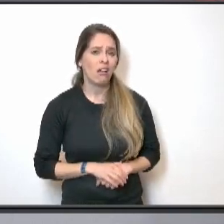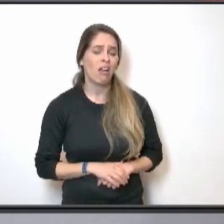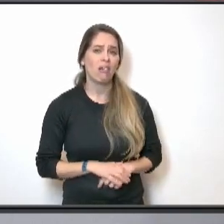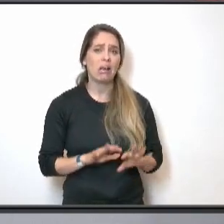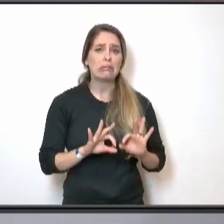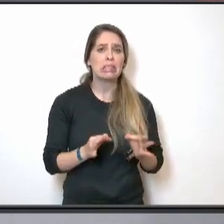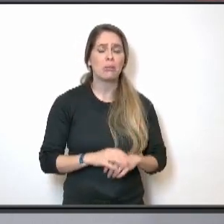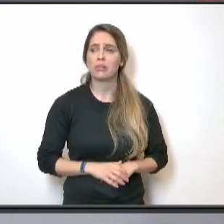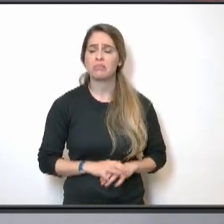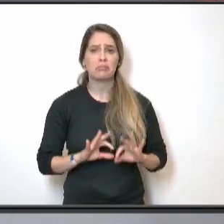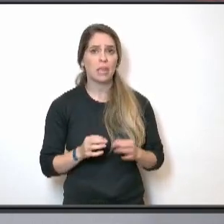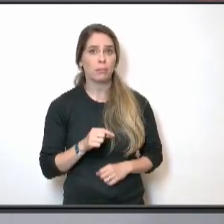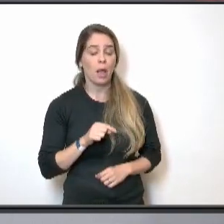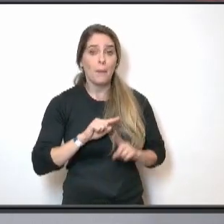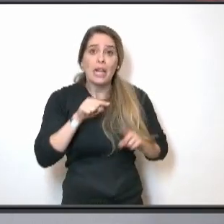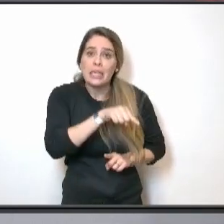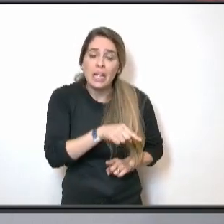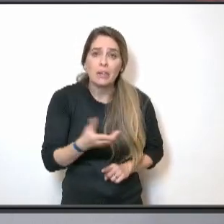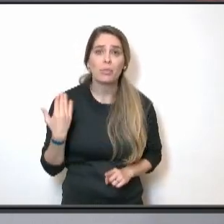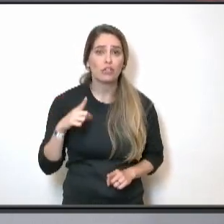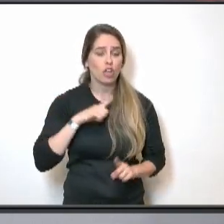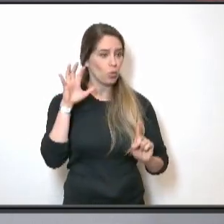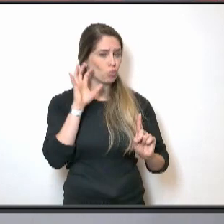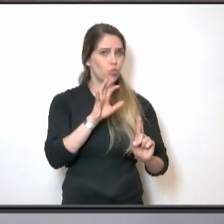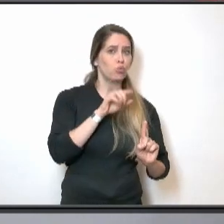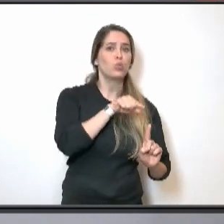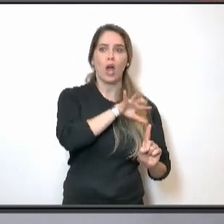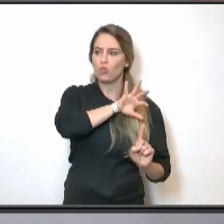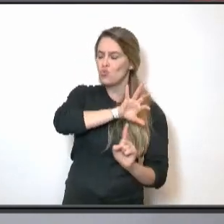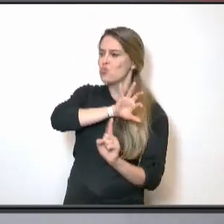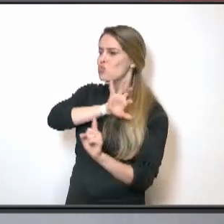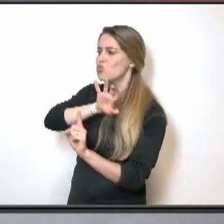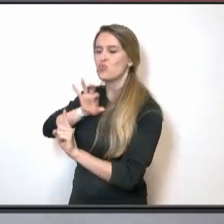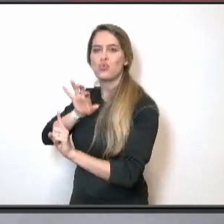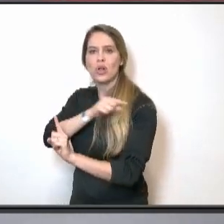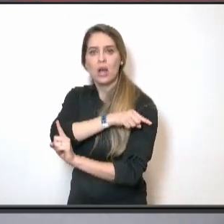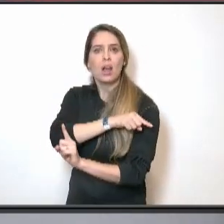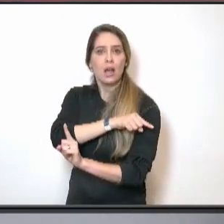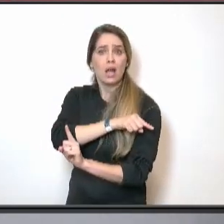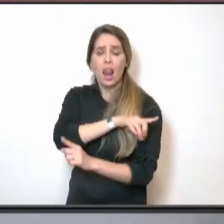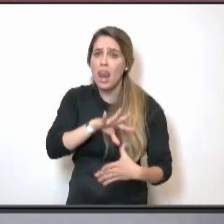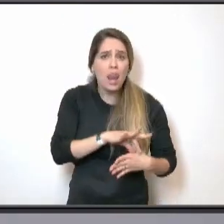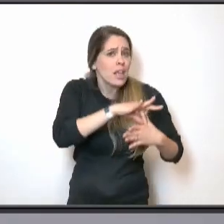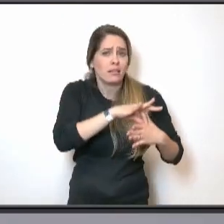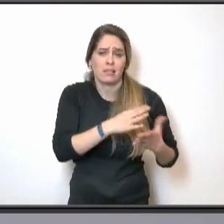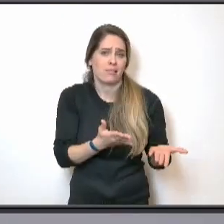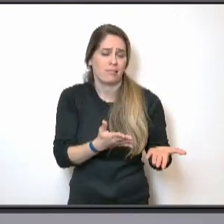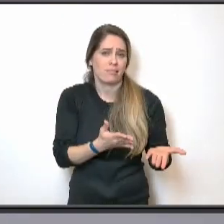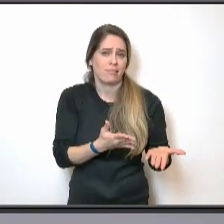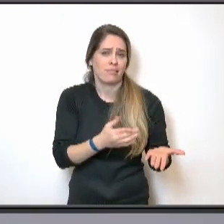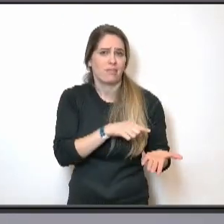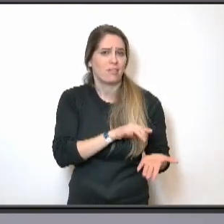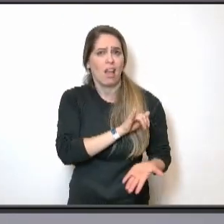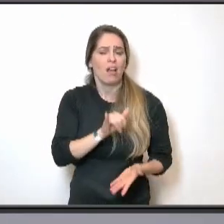outros, e o homem era muito influente, pessoal. O camarada era um líder, ele chega nos outros e diz assim, ó, quer saber? Eu vou